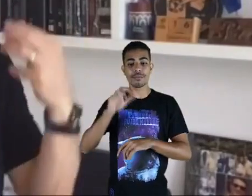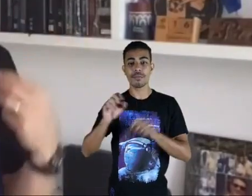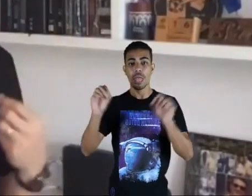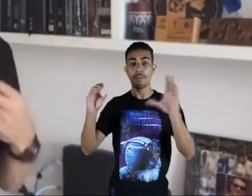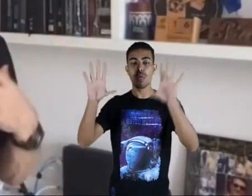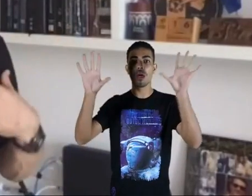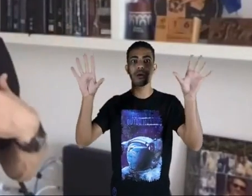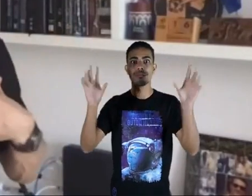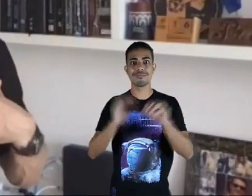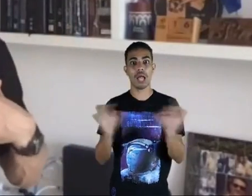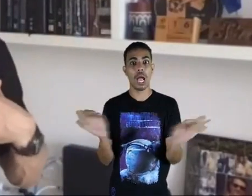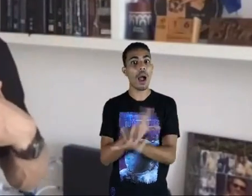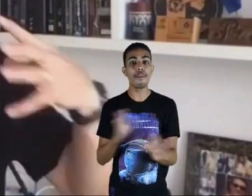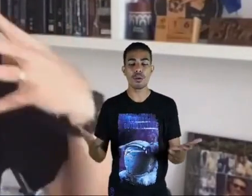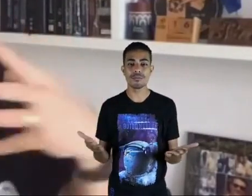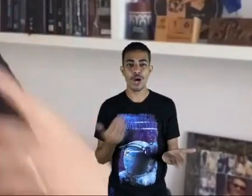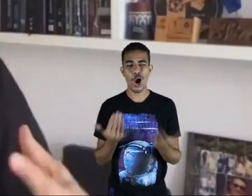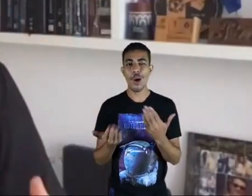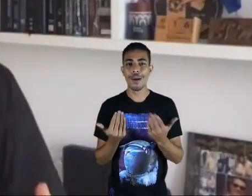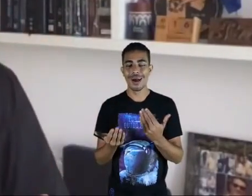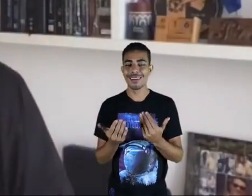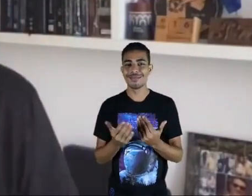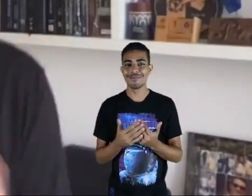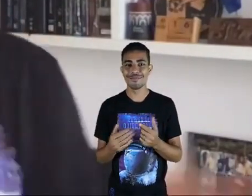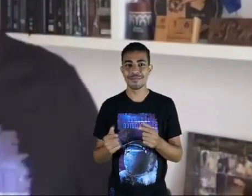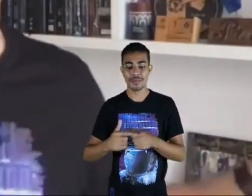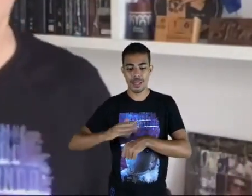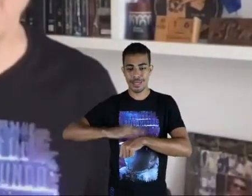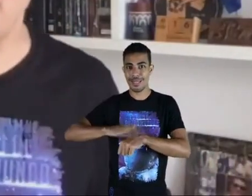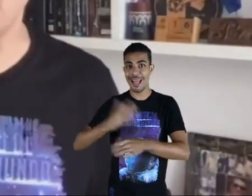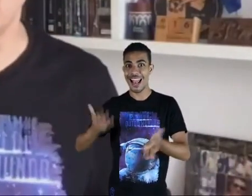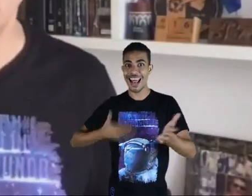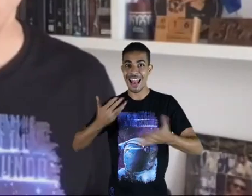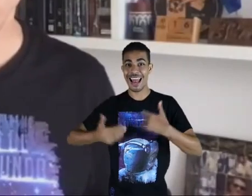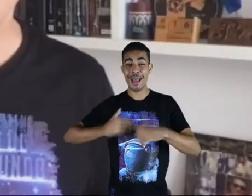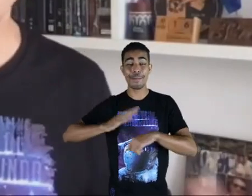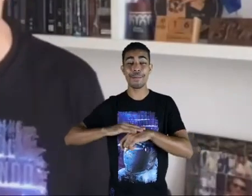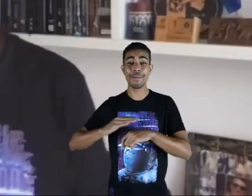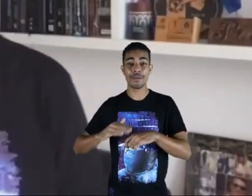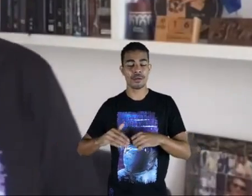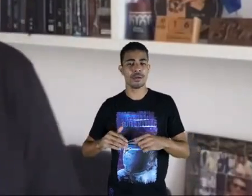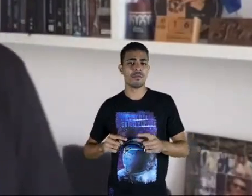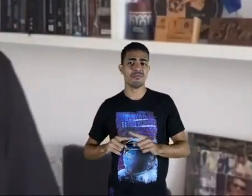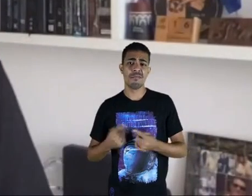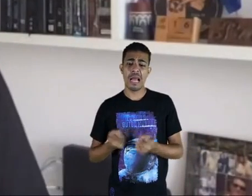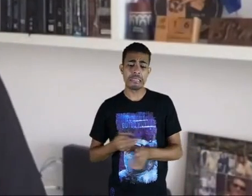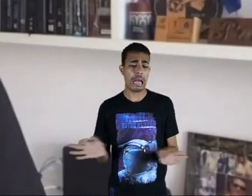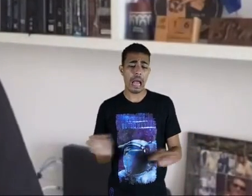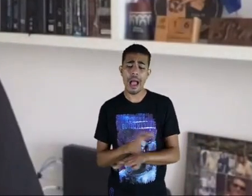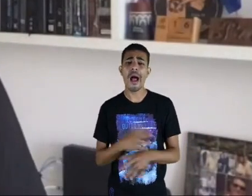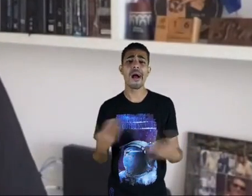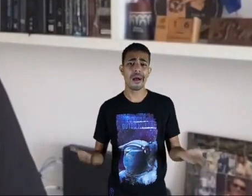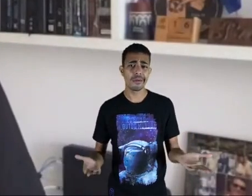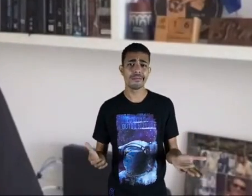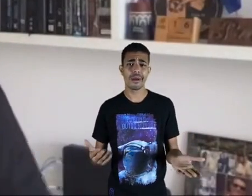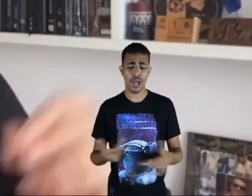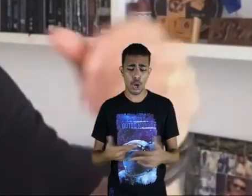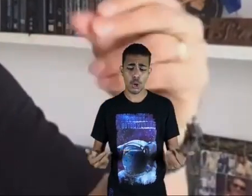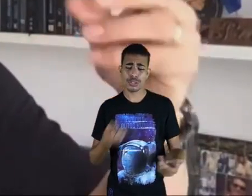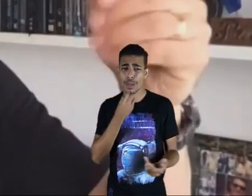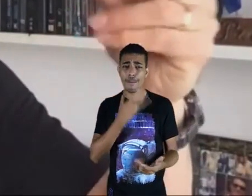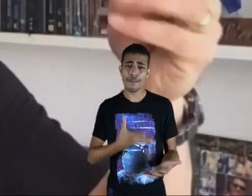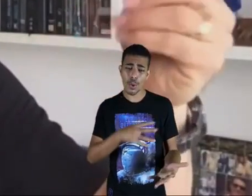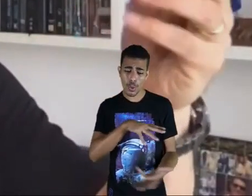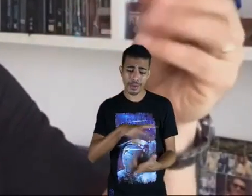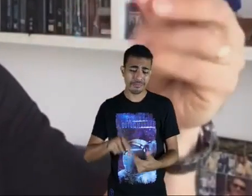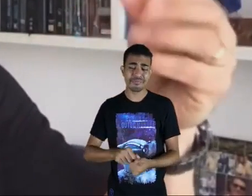Elas trazem alegria momentânea, mas elas acabam. As coisas boas desse mundo não